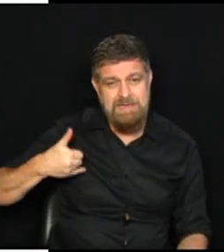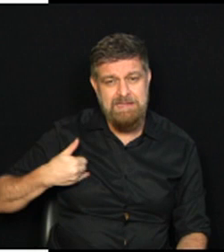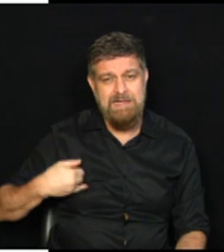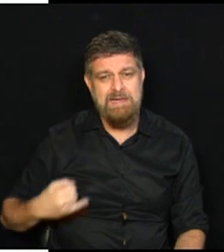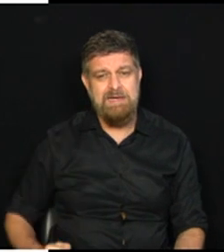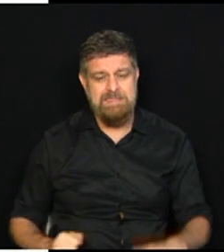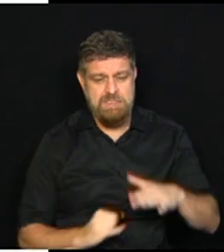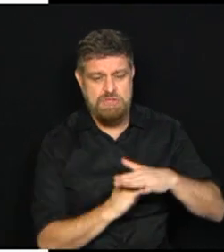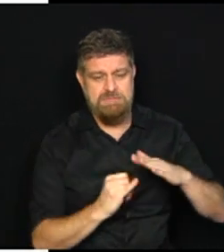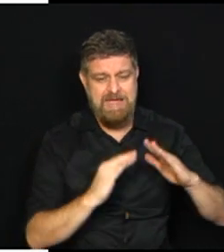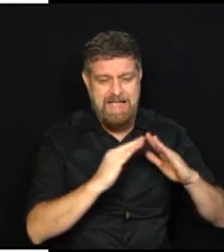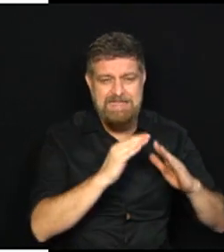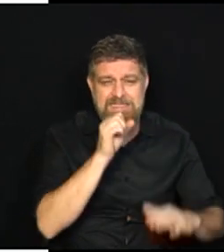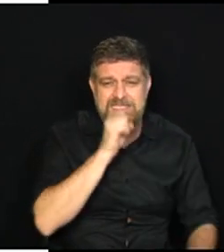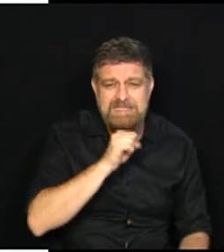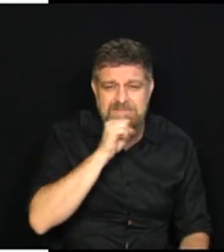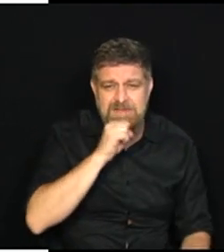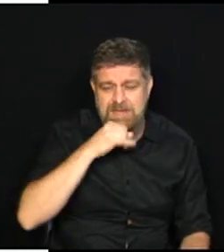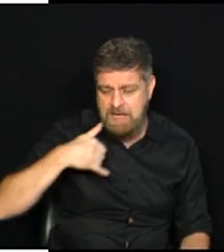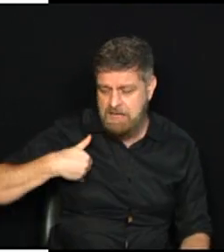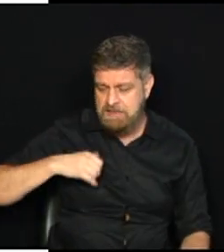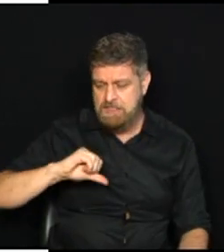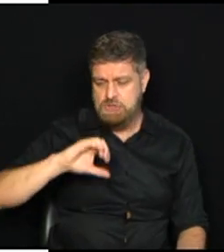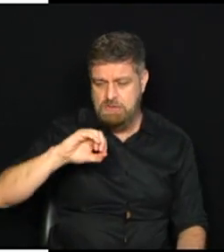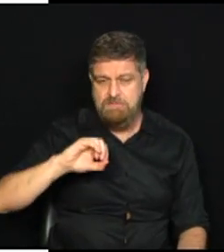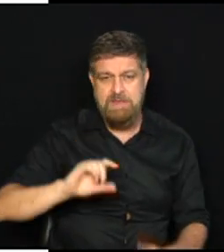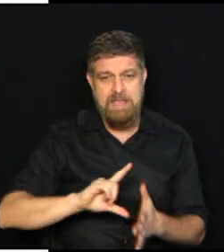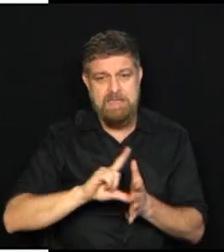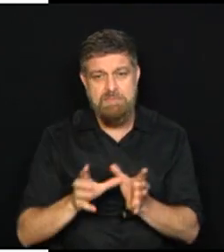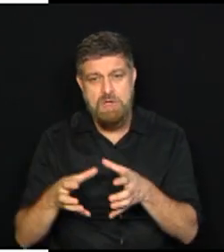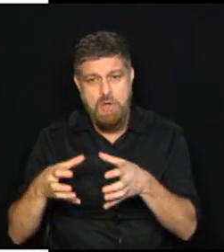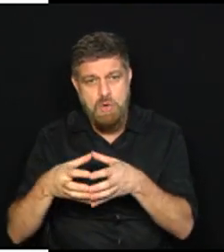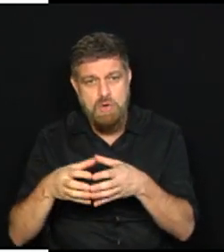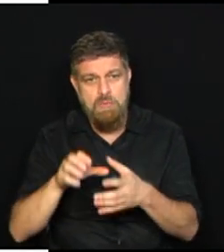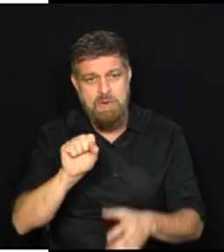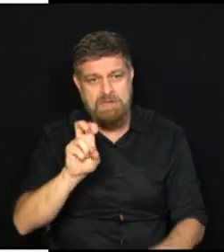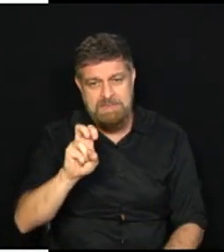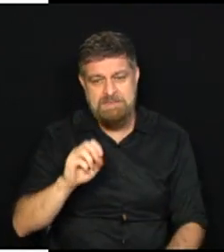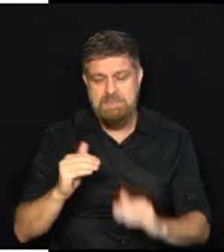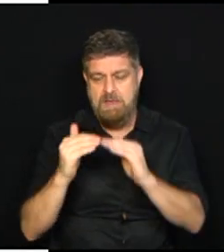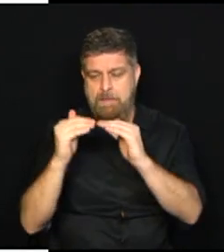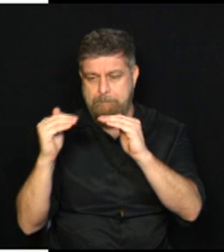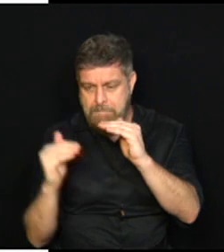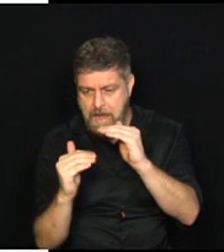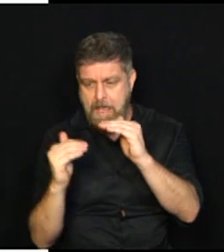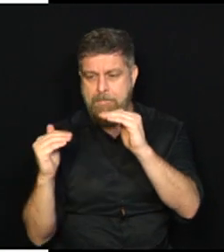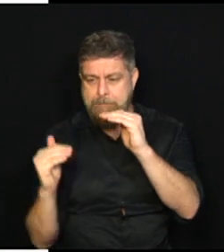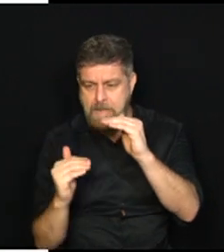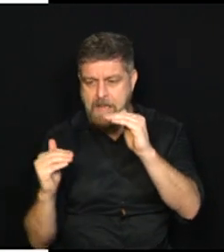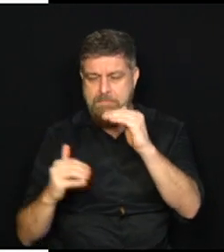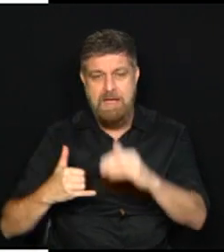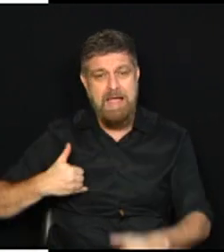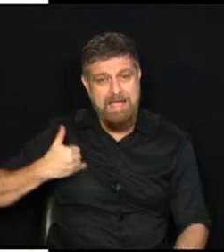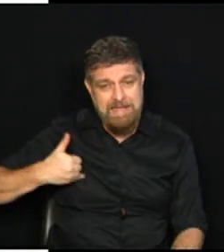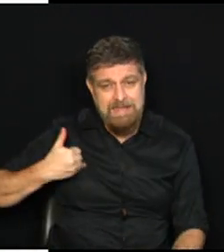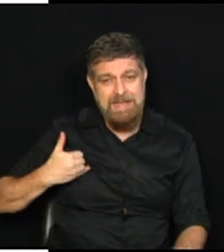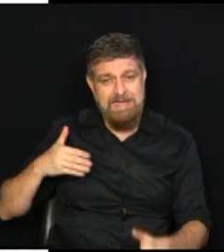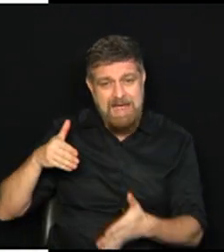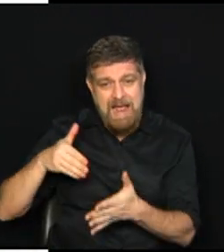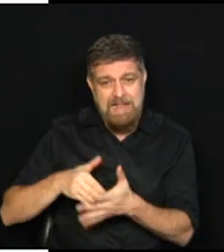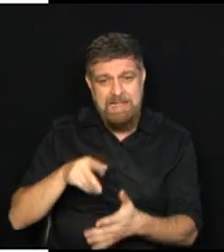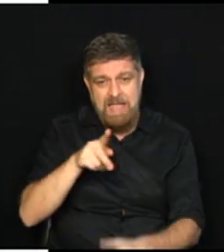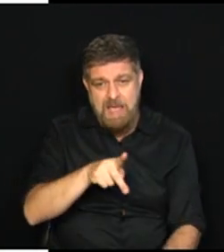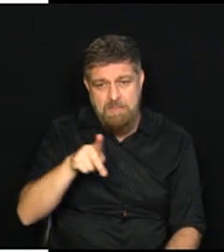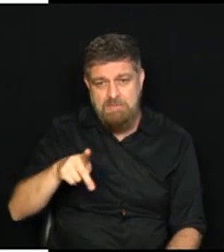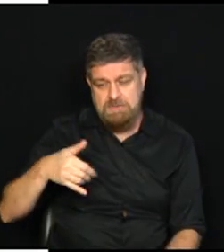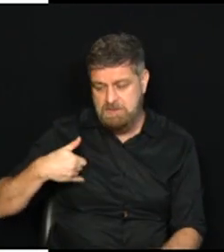longa permanência, maiores de 90, de 85, e aí fomos diminuindo a idade, depois professores acima de